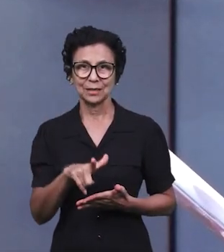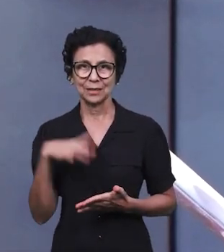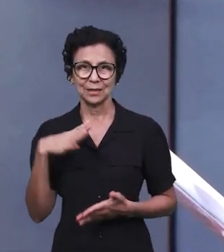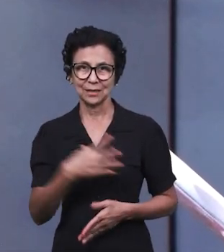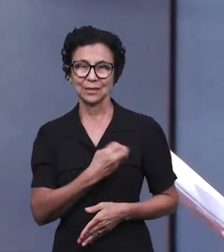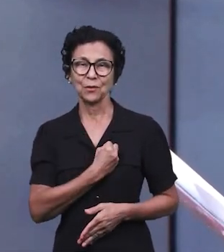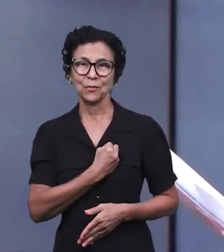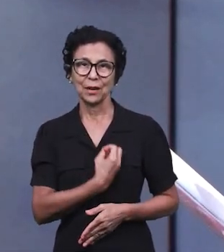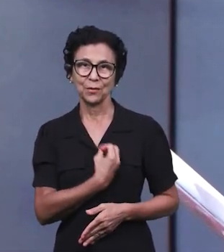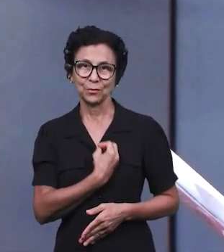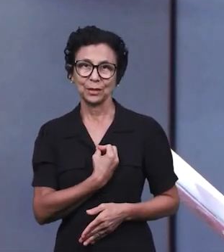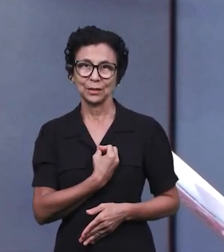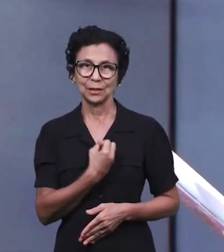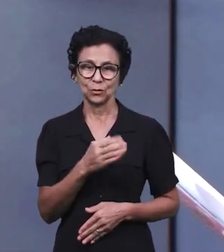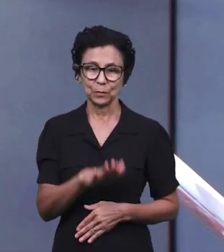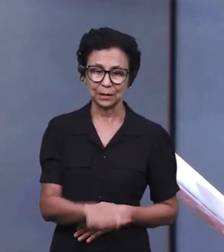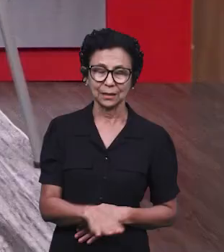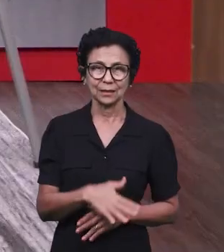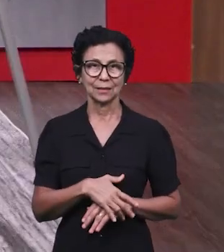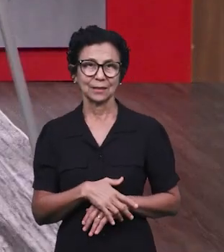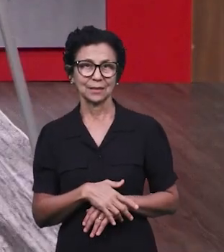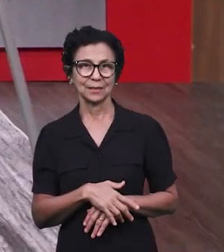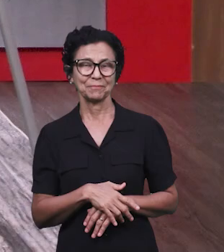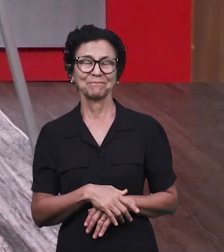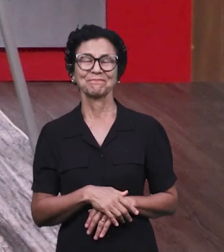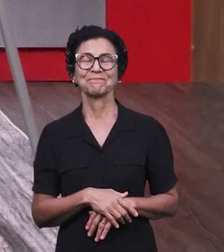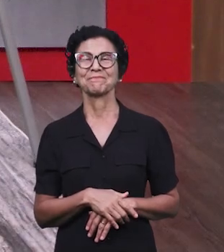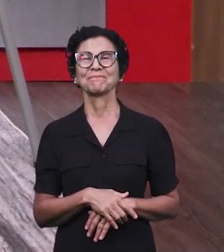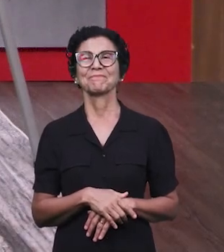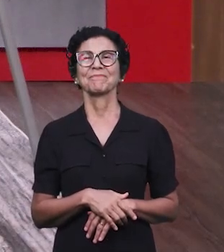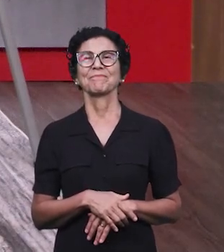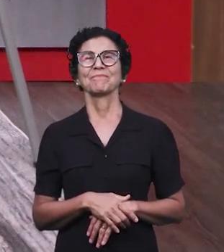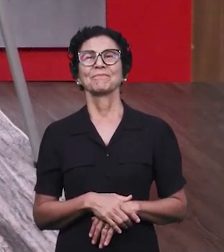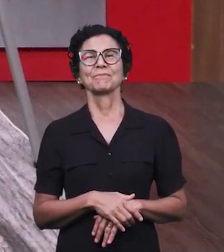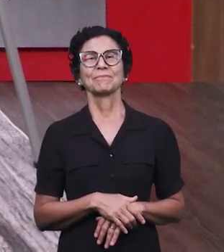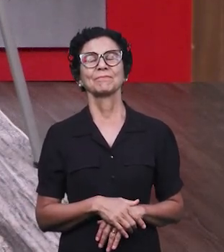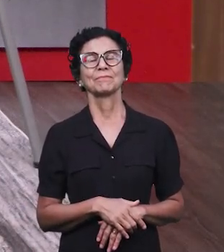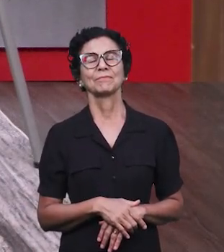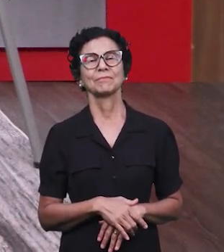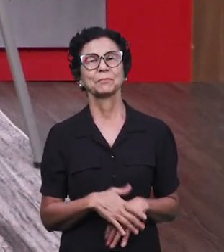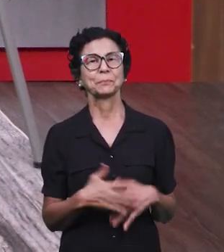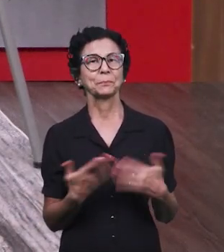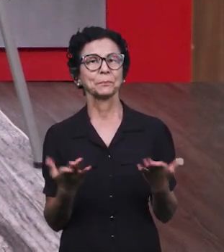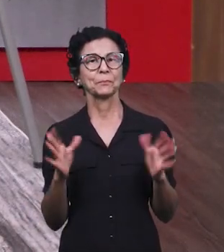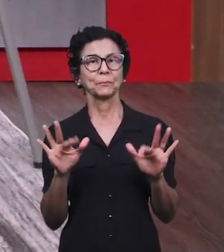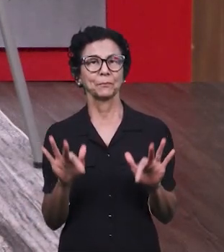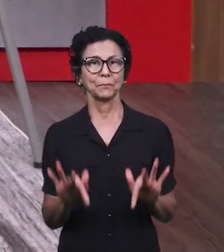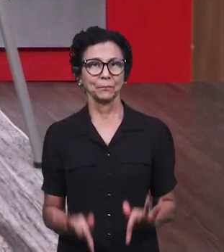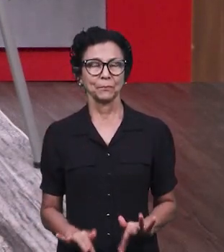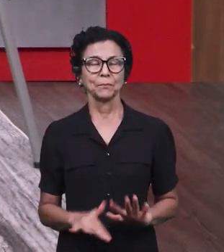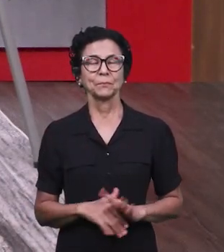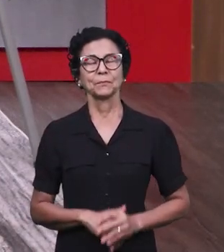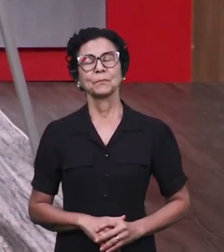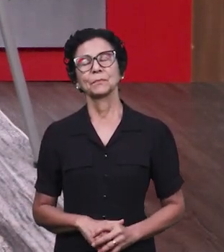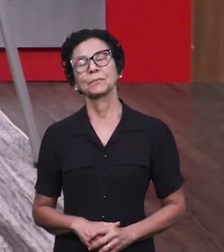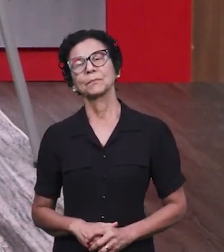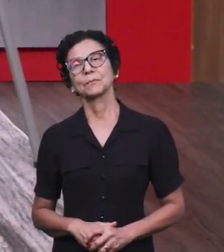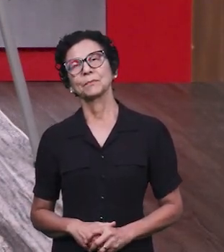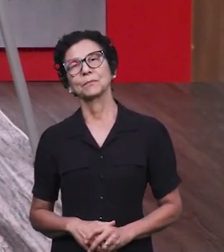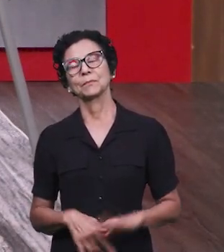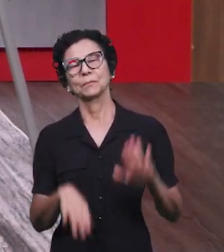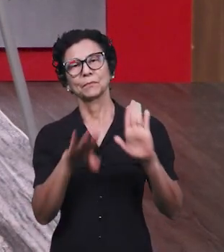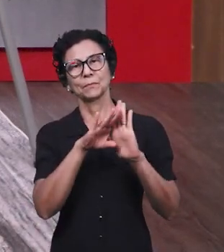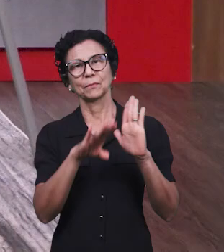com certeza aplicando esse procedimento. Bem, estamos aqui terminando mais um